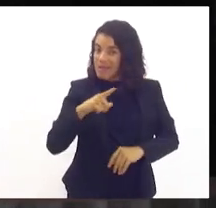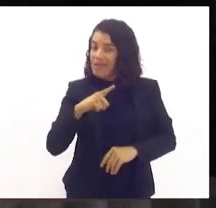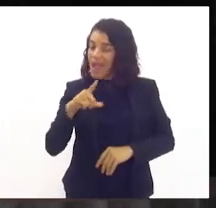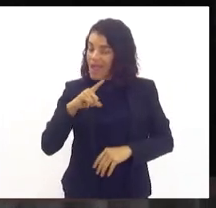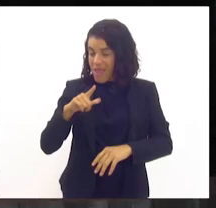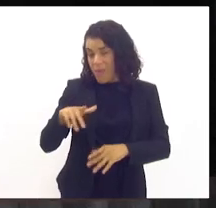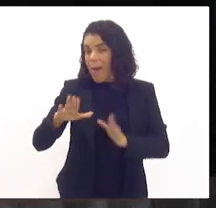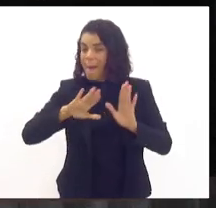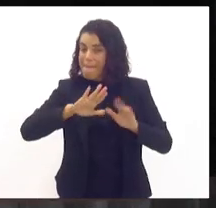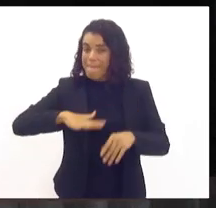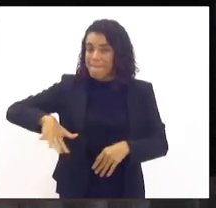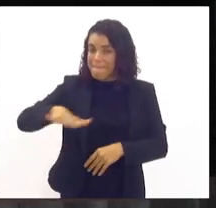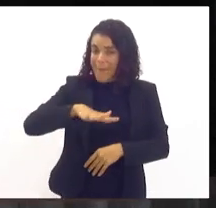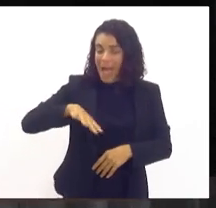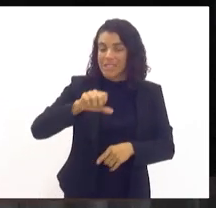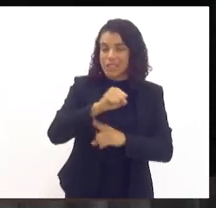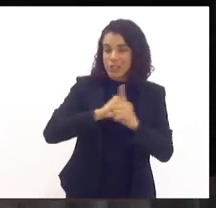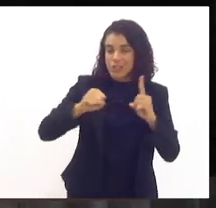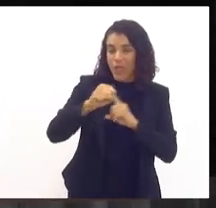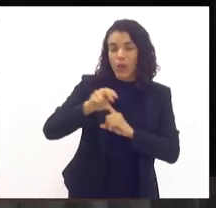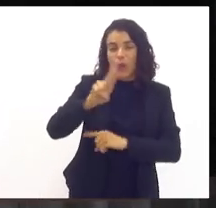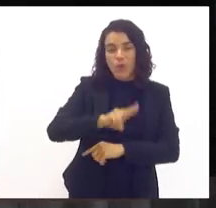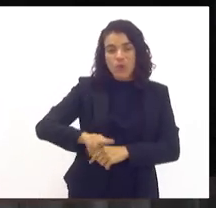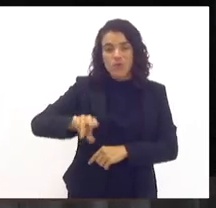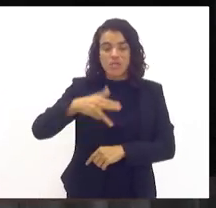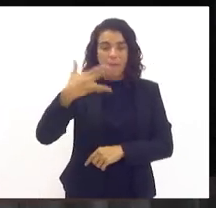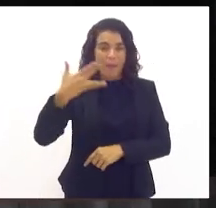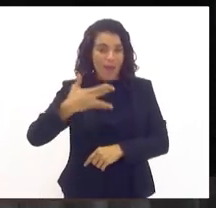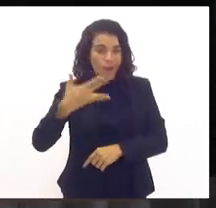que é culpado, que usa a porcaria da maconha, que